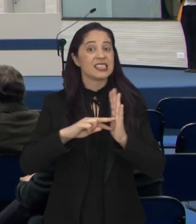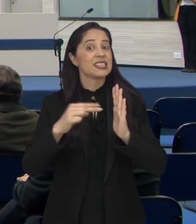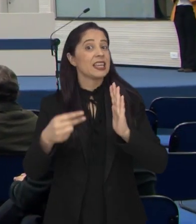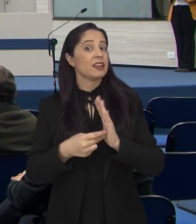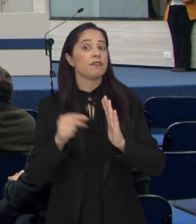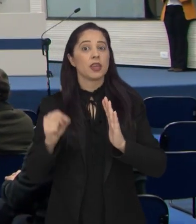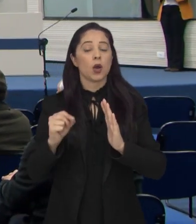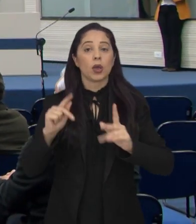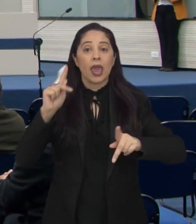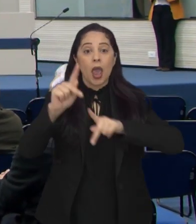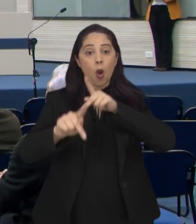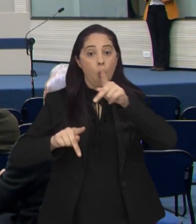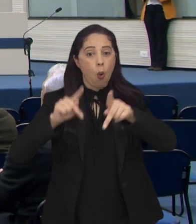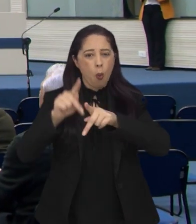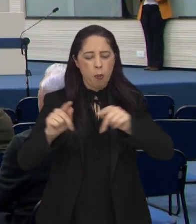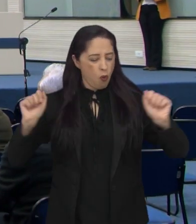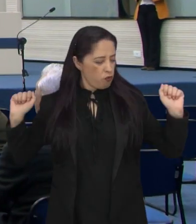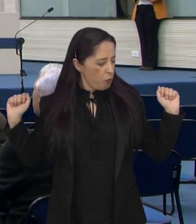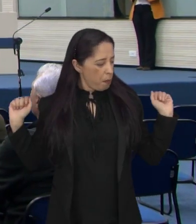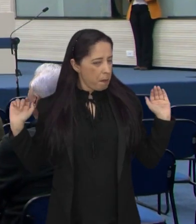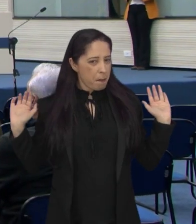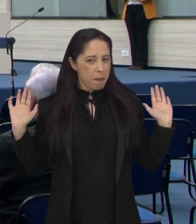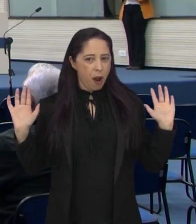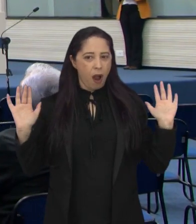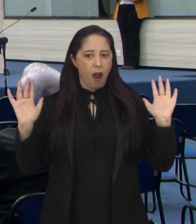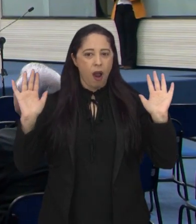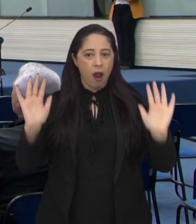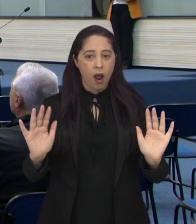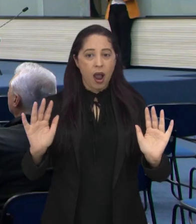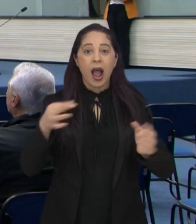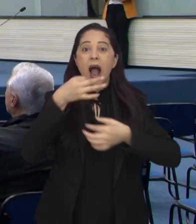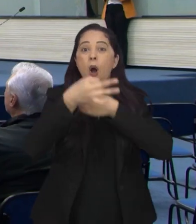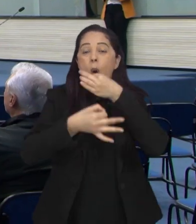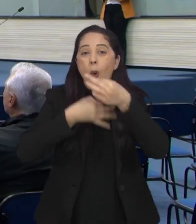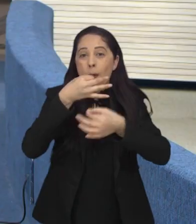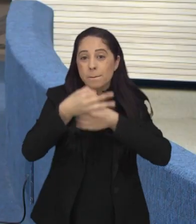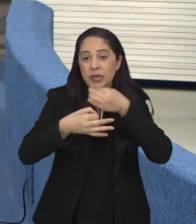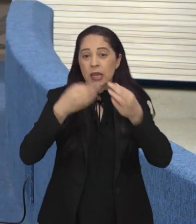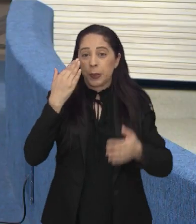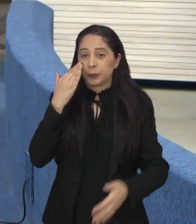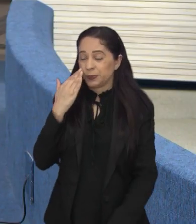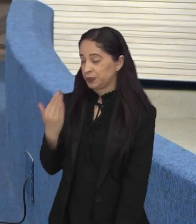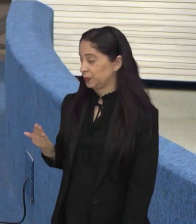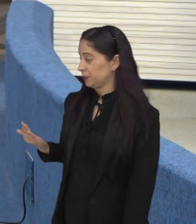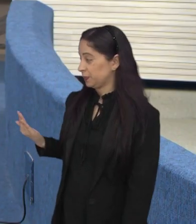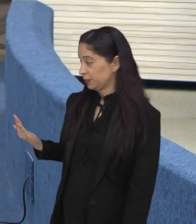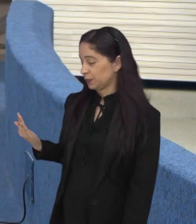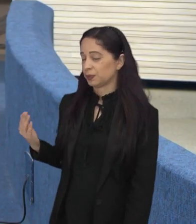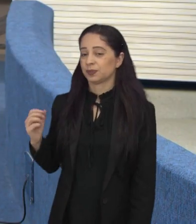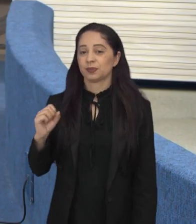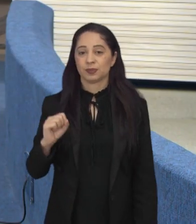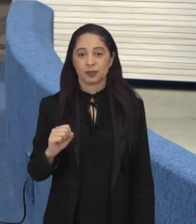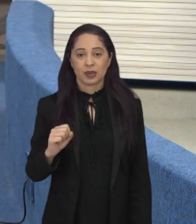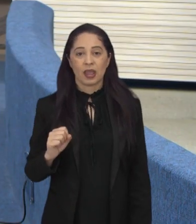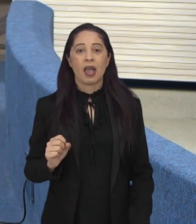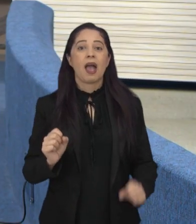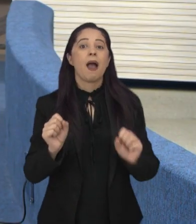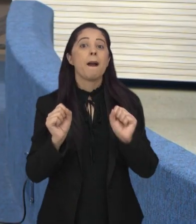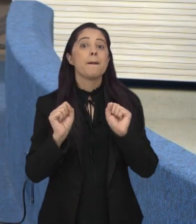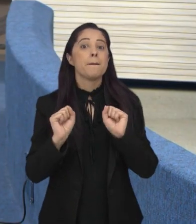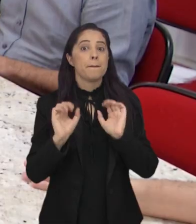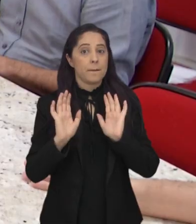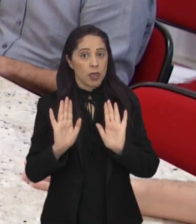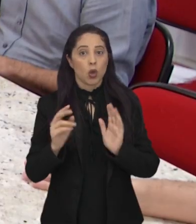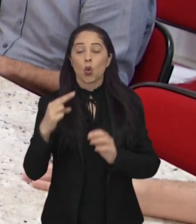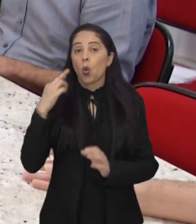pública, um espaço onde os moradores podem opinar e contribuir com o município. E a realização desses encontros pode